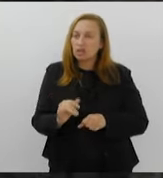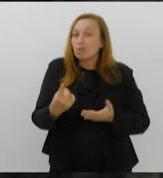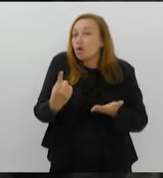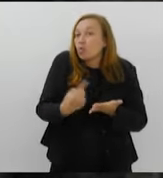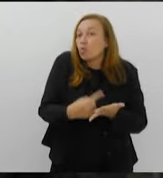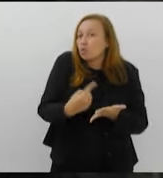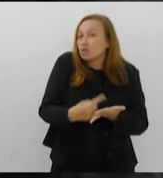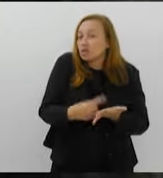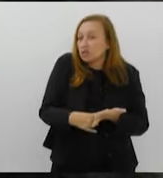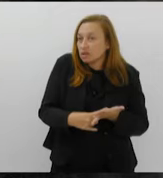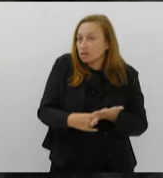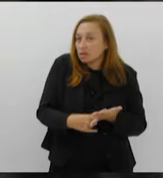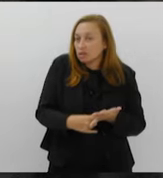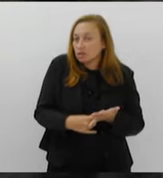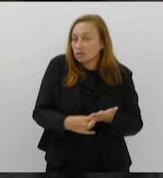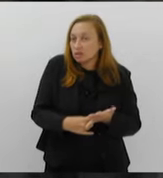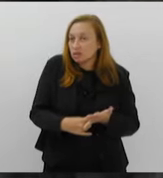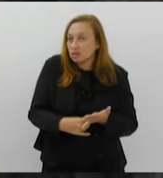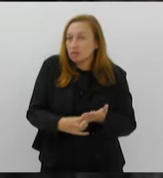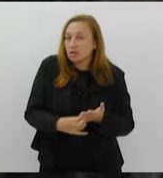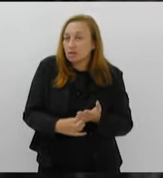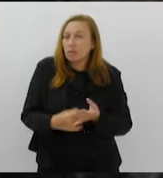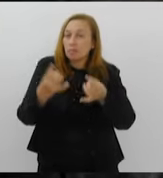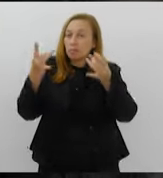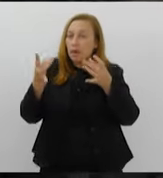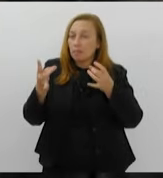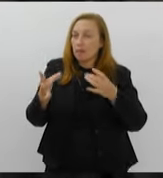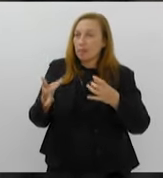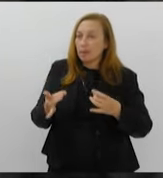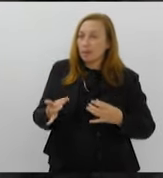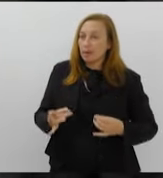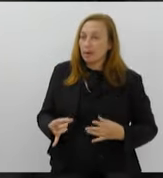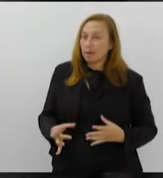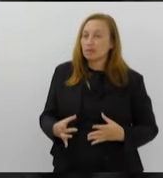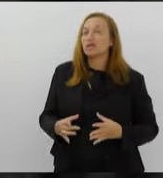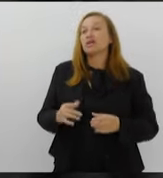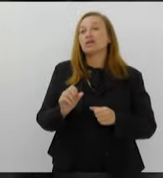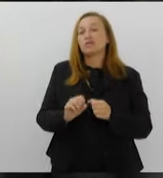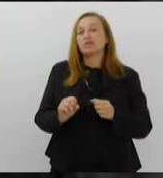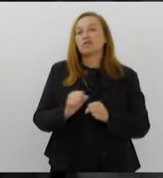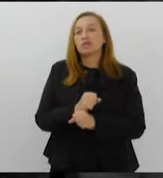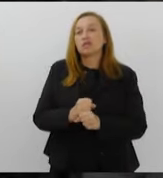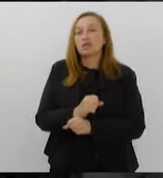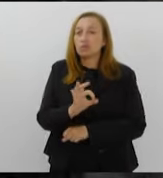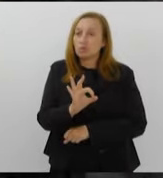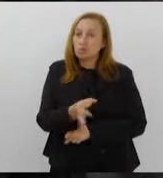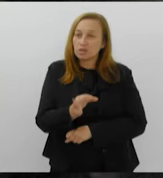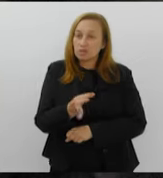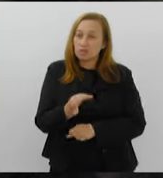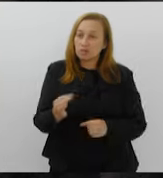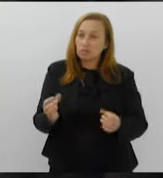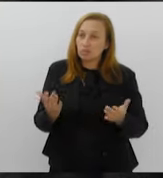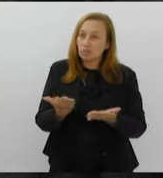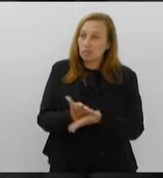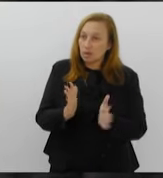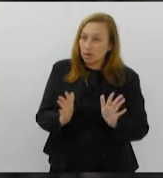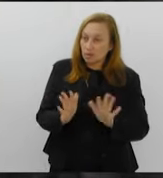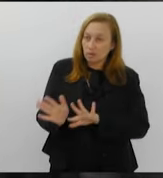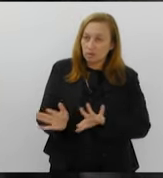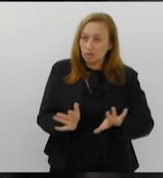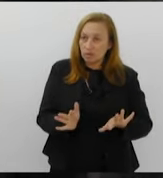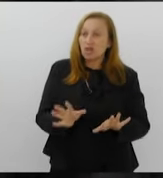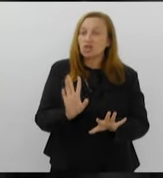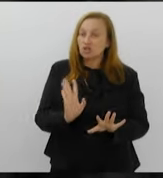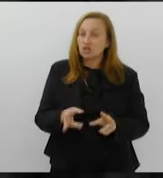combinar o modus faciendi que as que a gente fez para esse ano seriam de fato executadas. Eu já percebi que